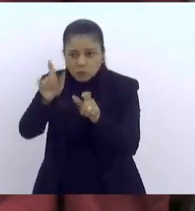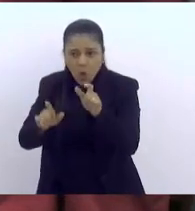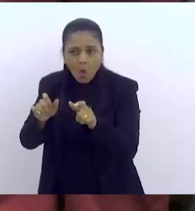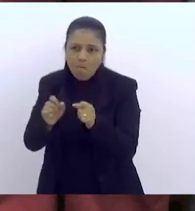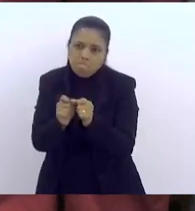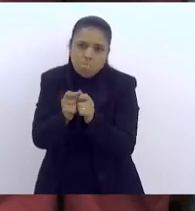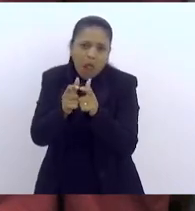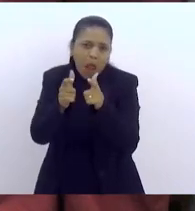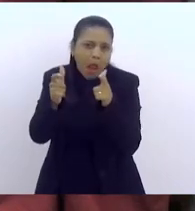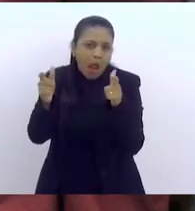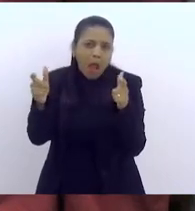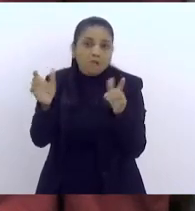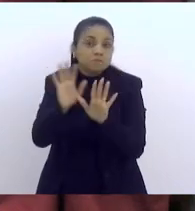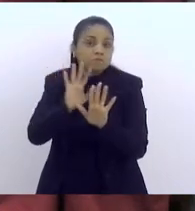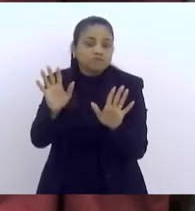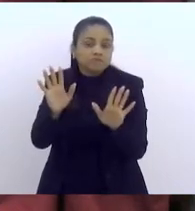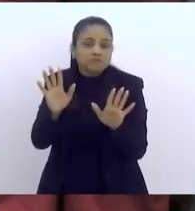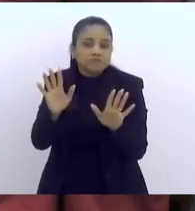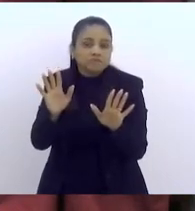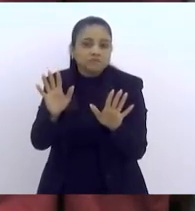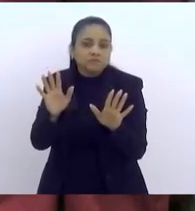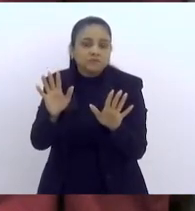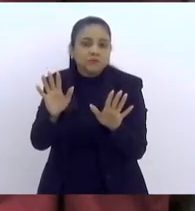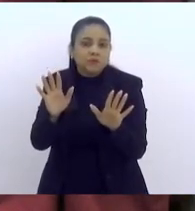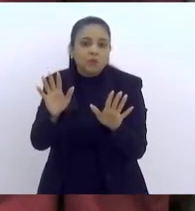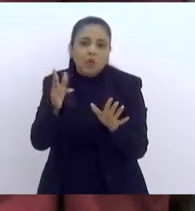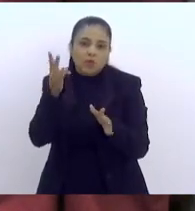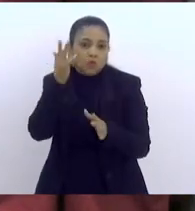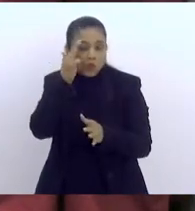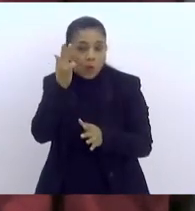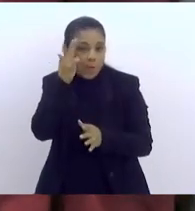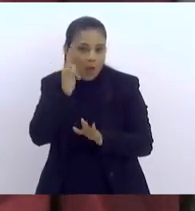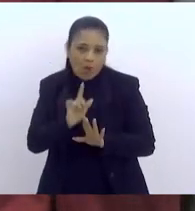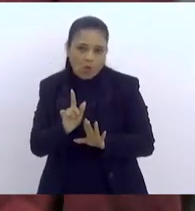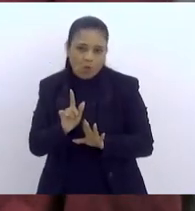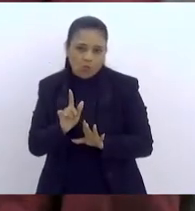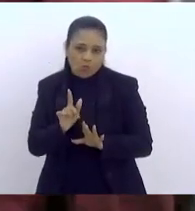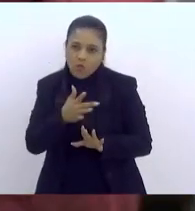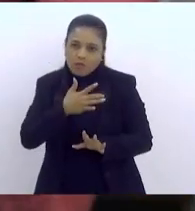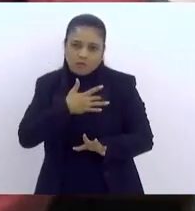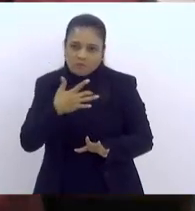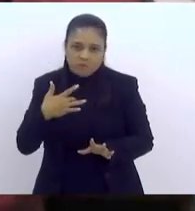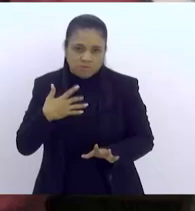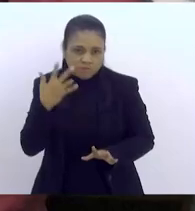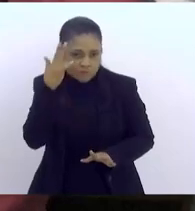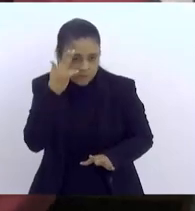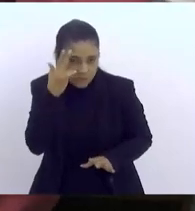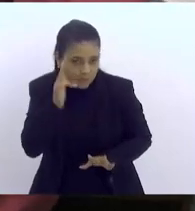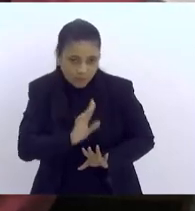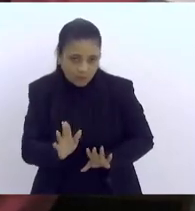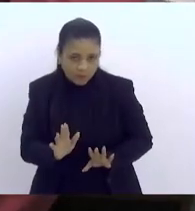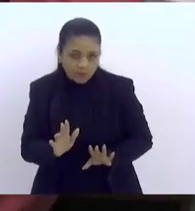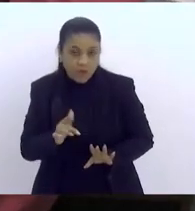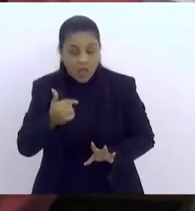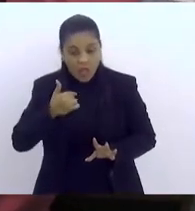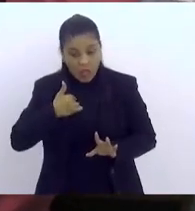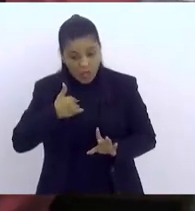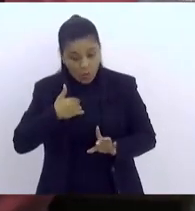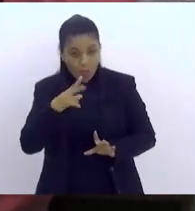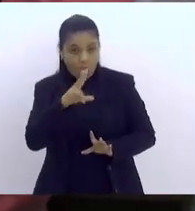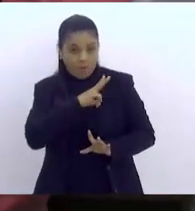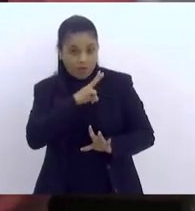pessoas, isso não pode ser considerado uma coisa razoável nem normal. Não é salutar. E eu, particularmente eu,